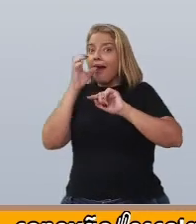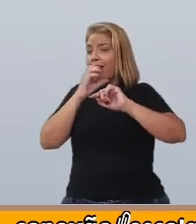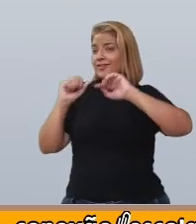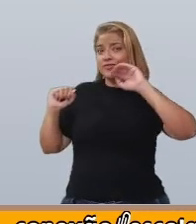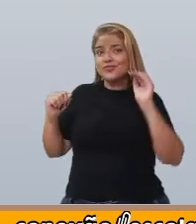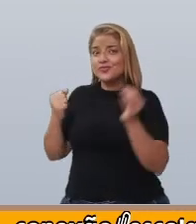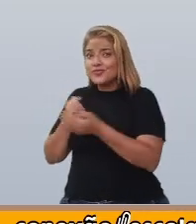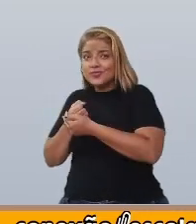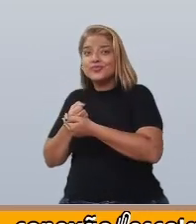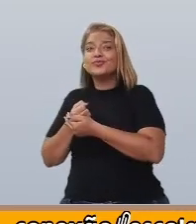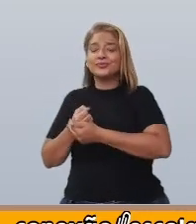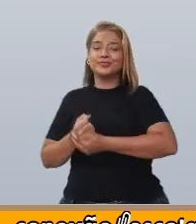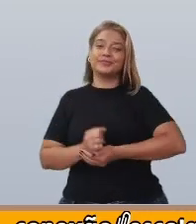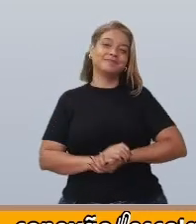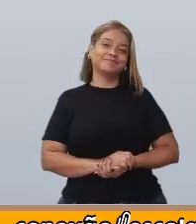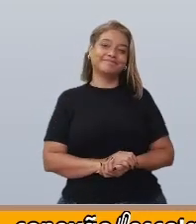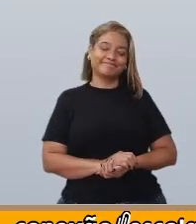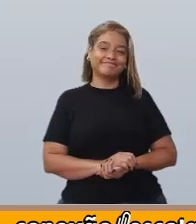escondem.